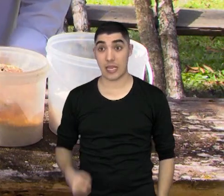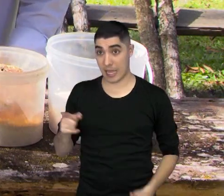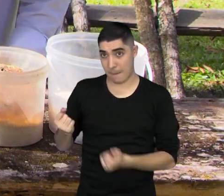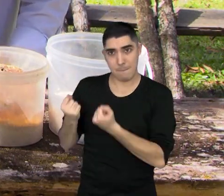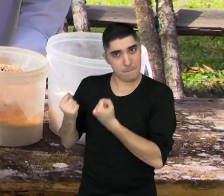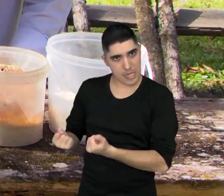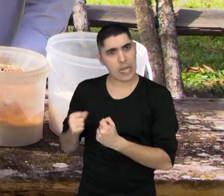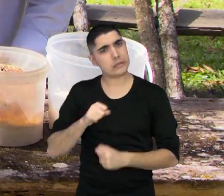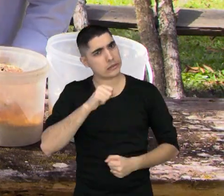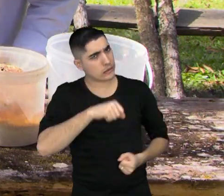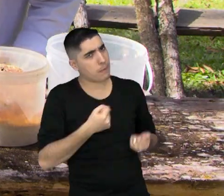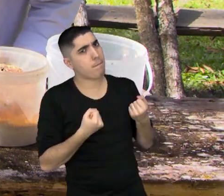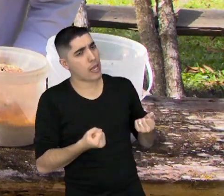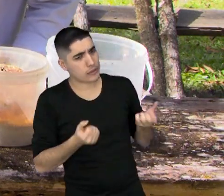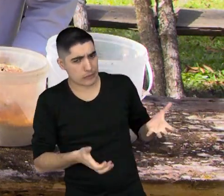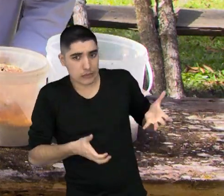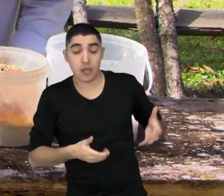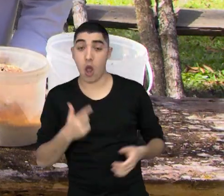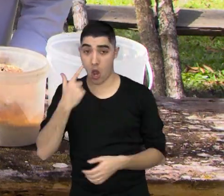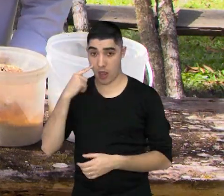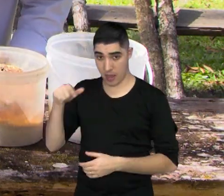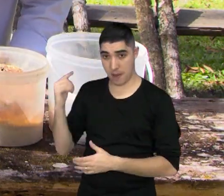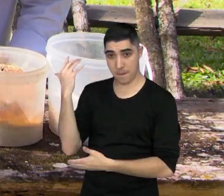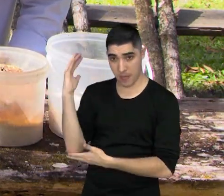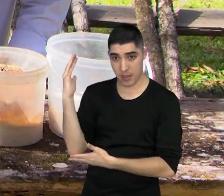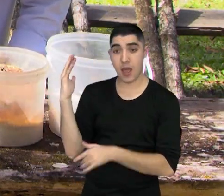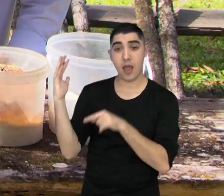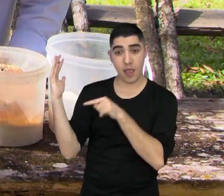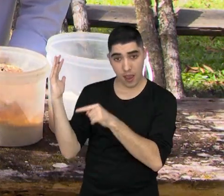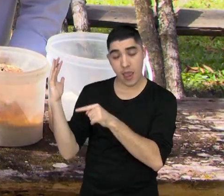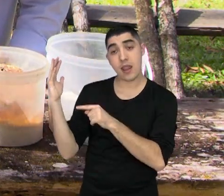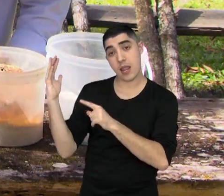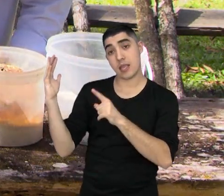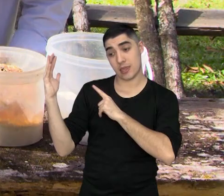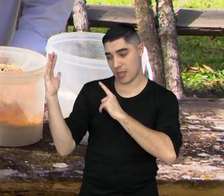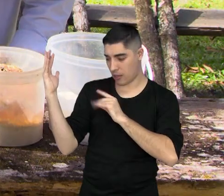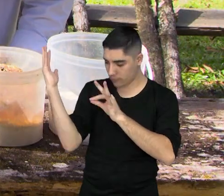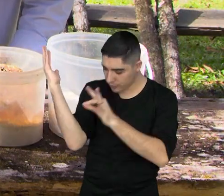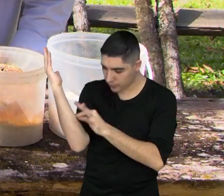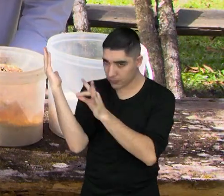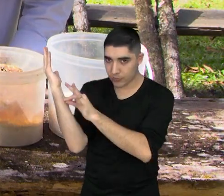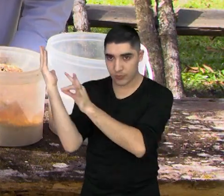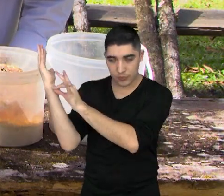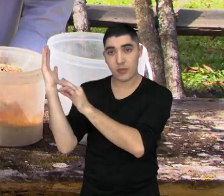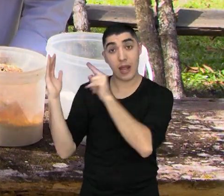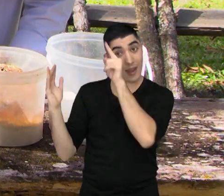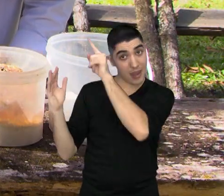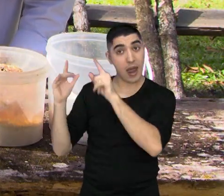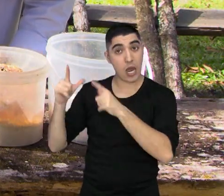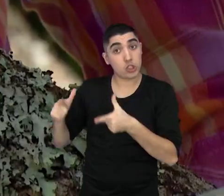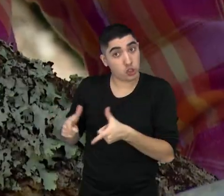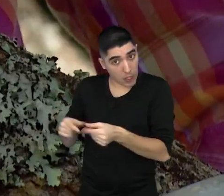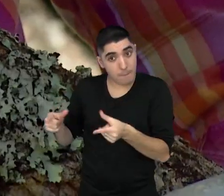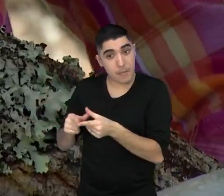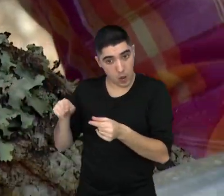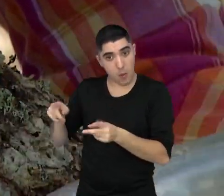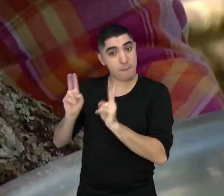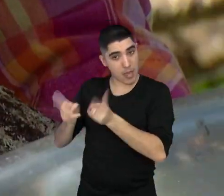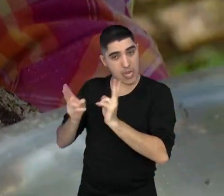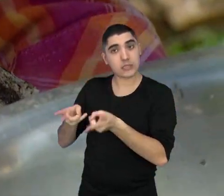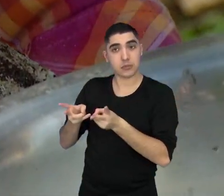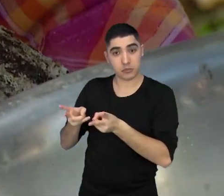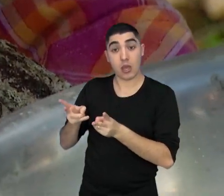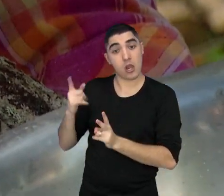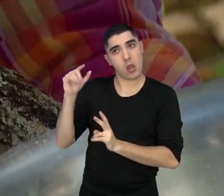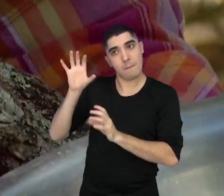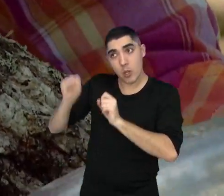Porque ela é pesada, né? Sim. Então tá, essa madeira aqui é a madeira onde originalmente se planta o shiitake no Japão. Então nós